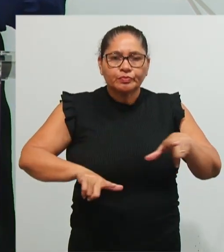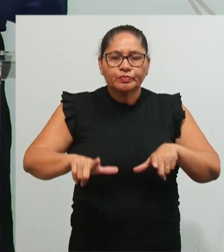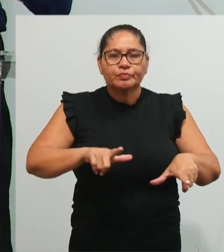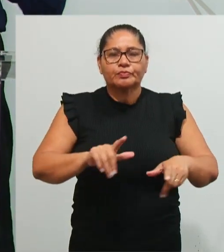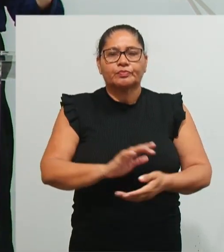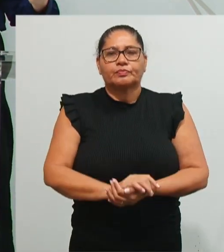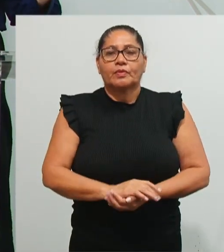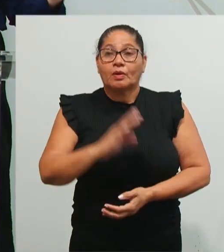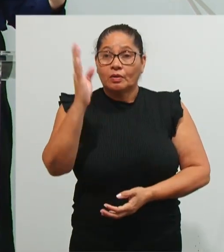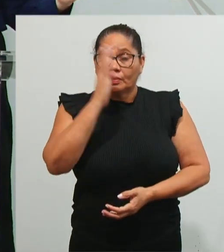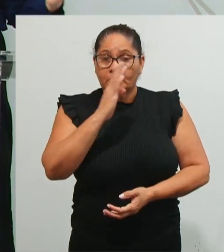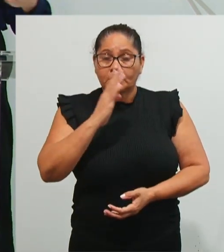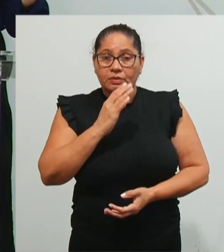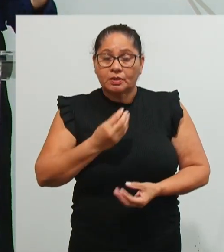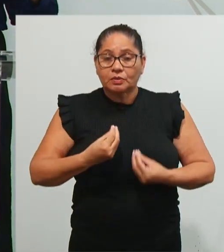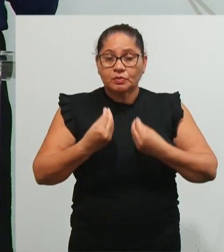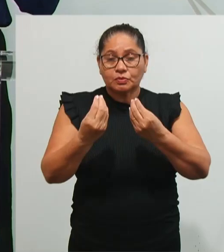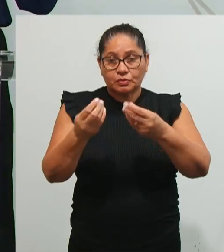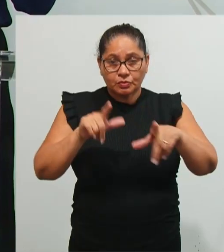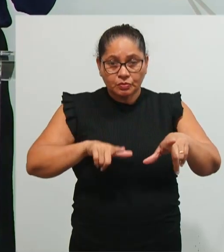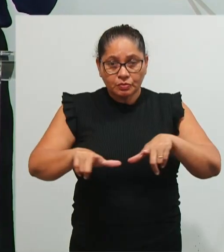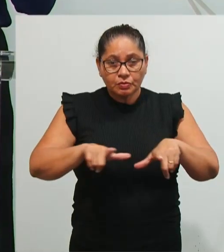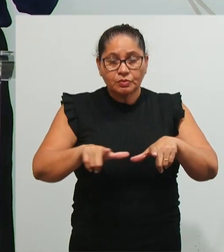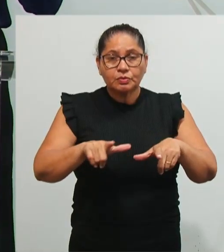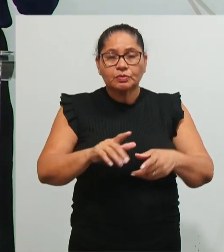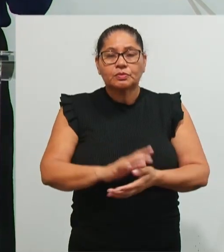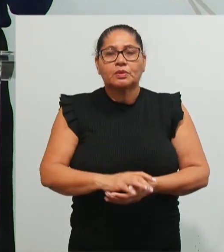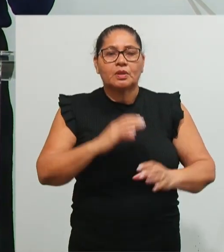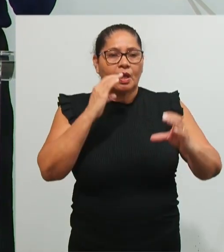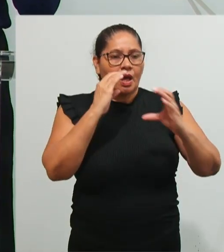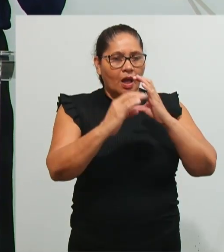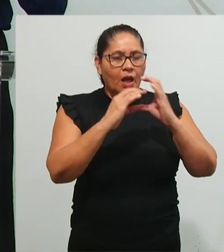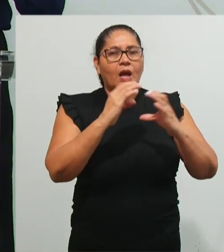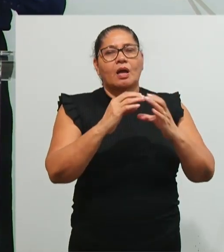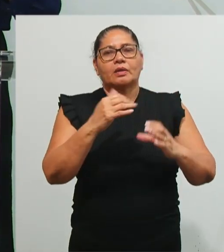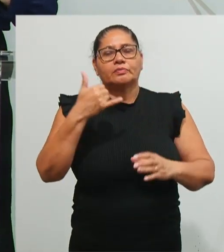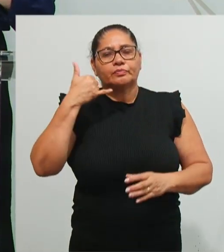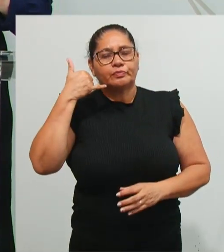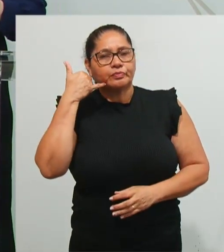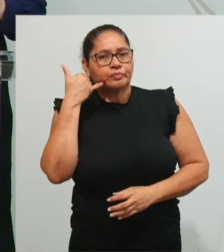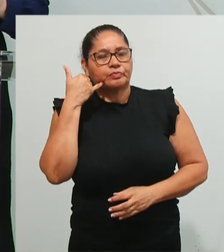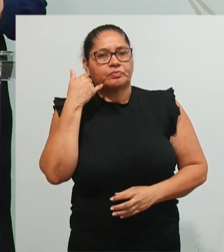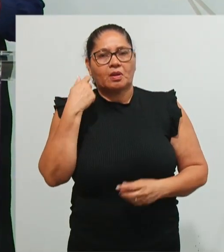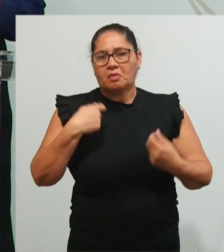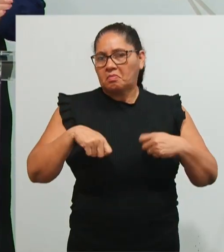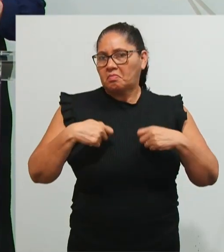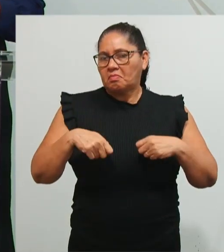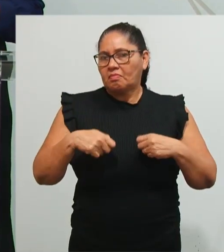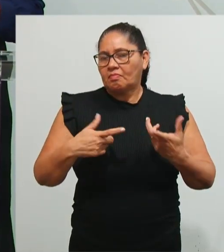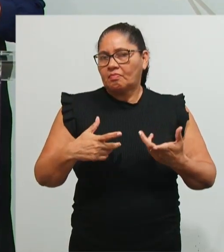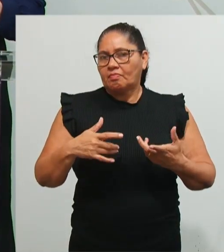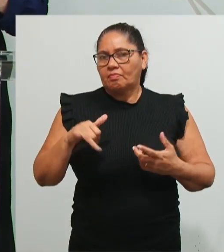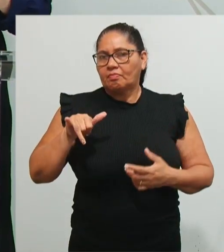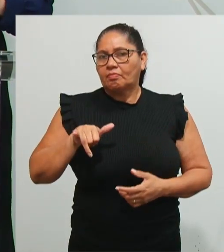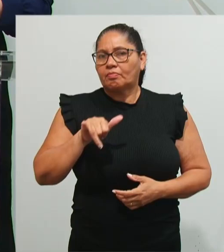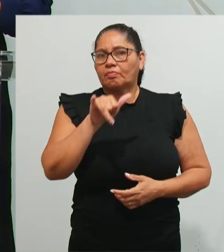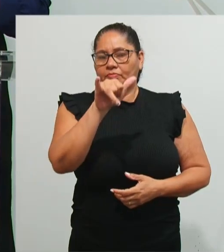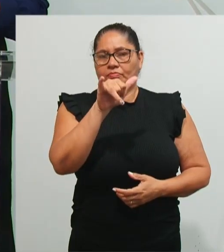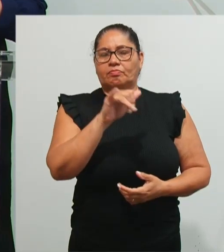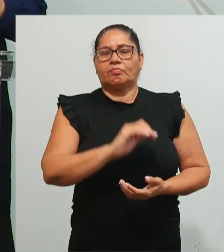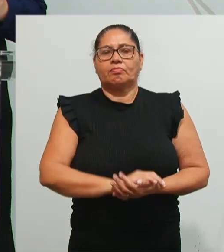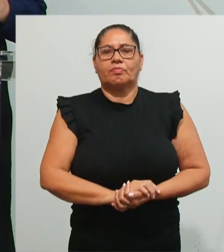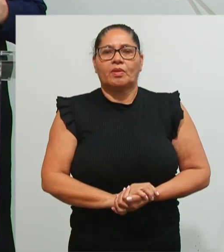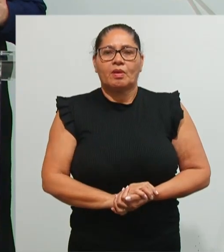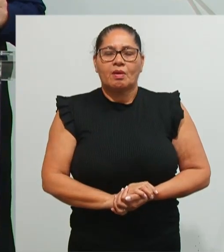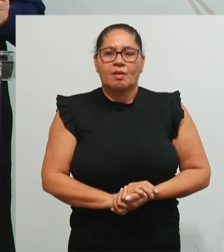parar de oferecer diretamente esses serviços, por exemplo, aí da comunicação, telefonia, né? Não necessariamente da empresa de avião, mas o Brasil, o que ele